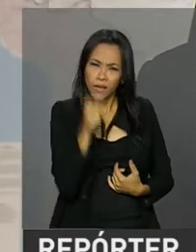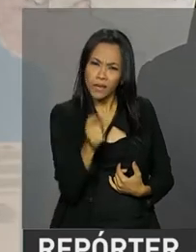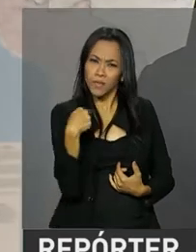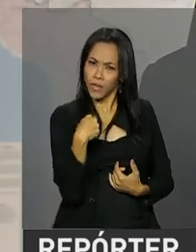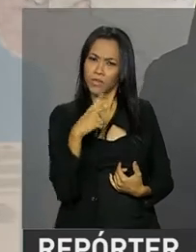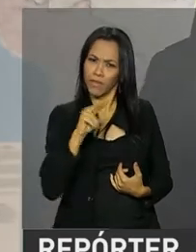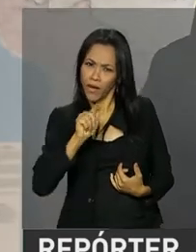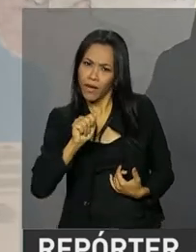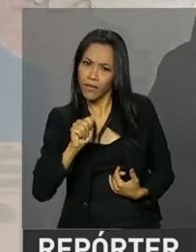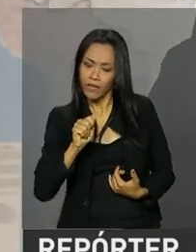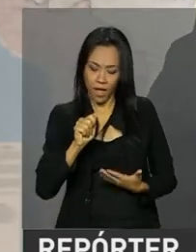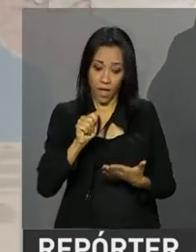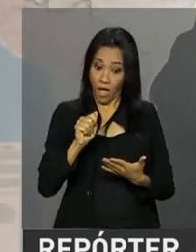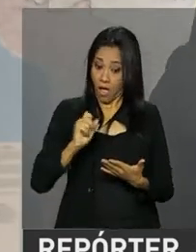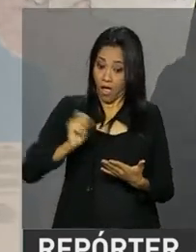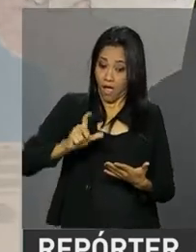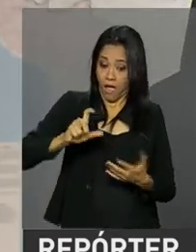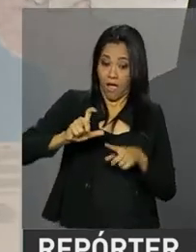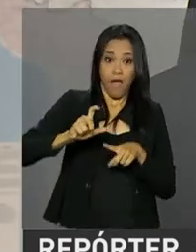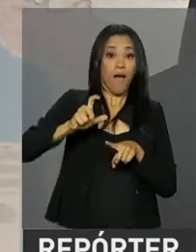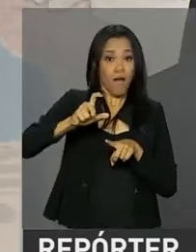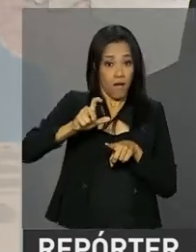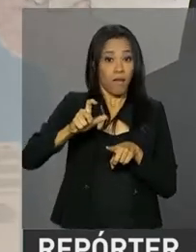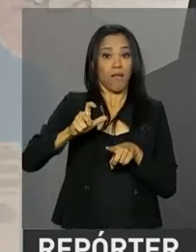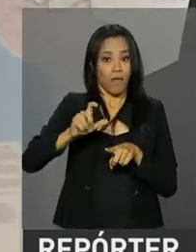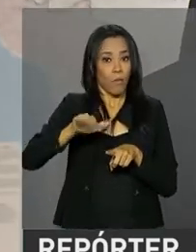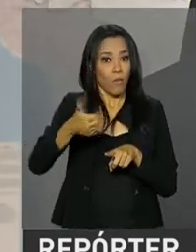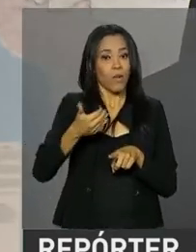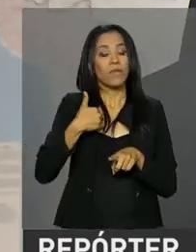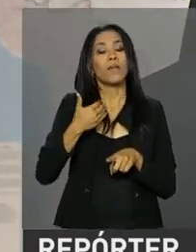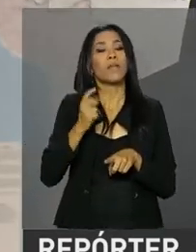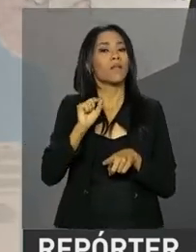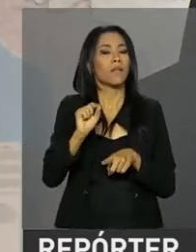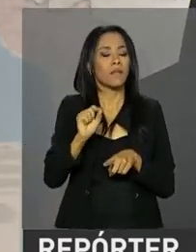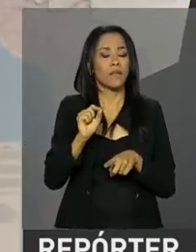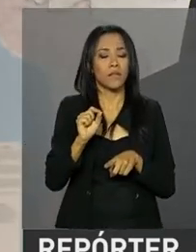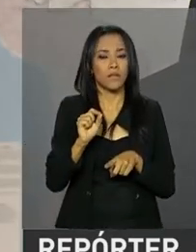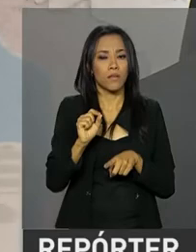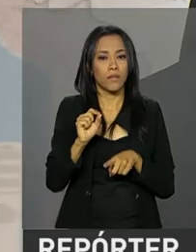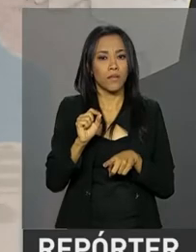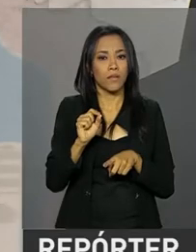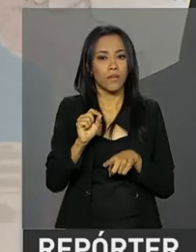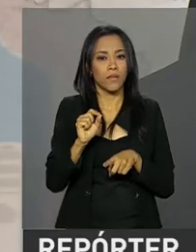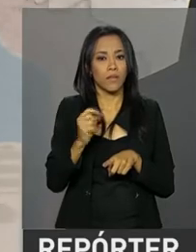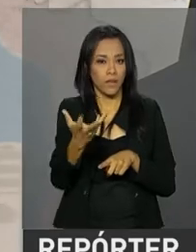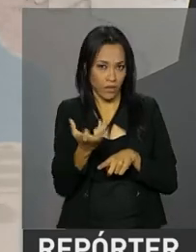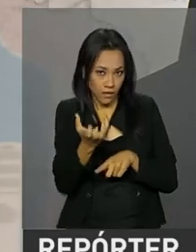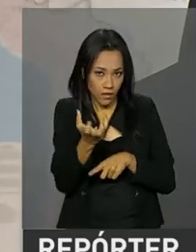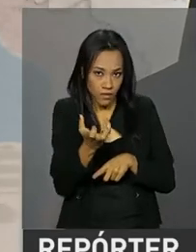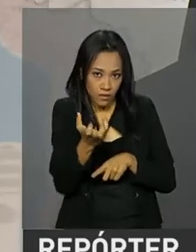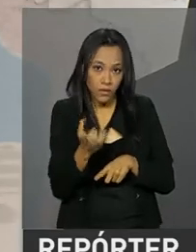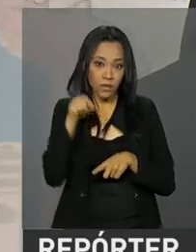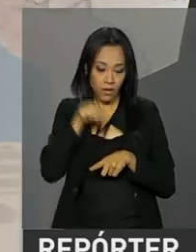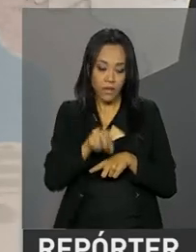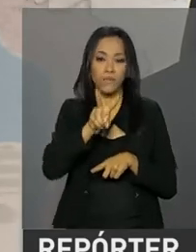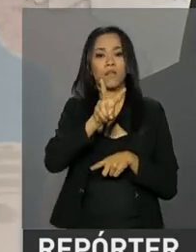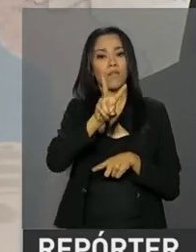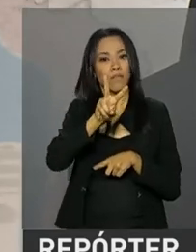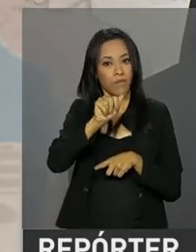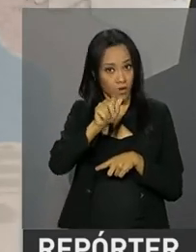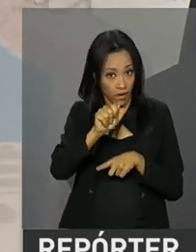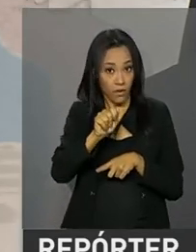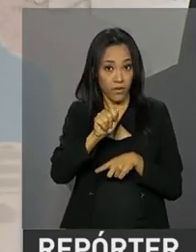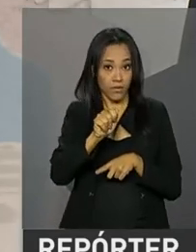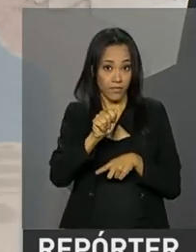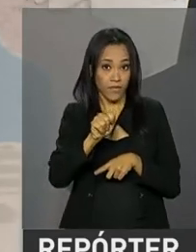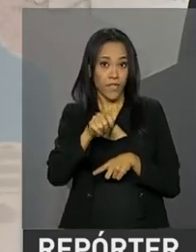essa vaga o trabalhador quando ele quando ele o pota por querer pleitear essa vaga ele